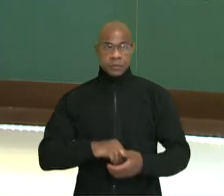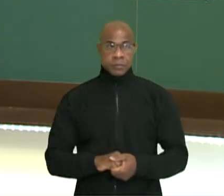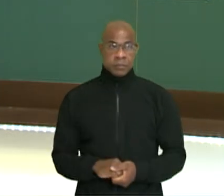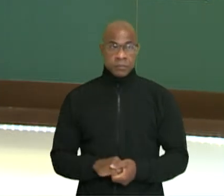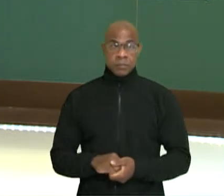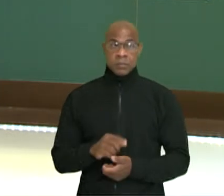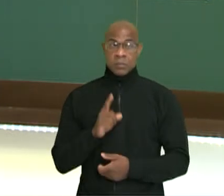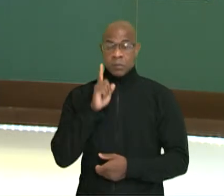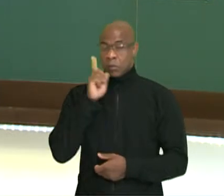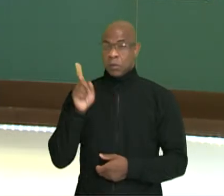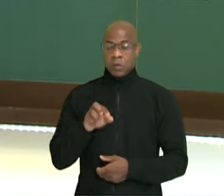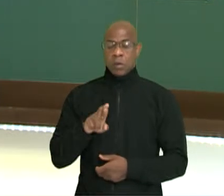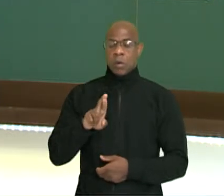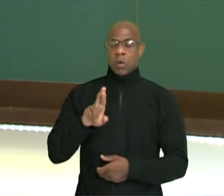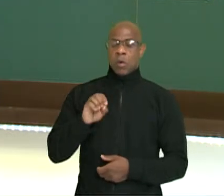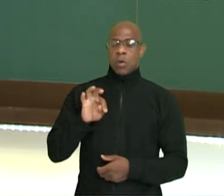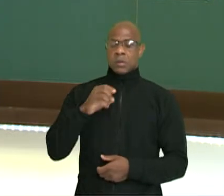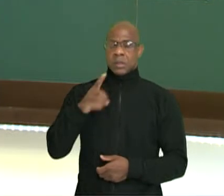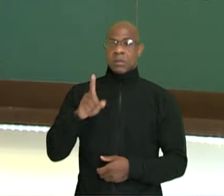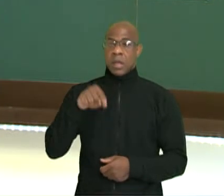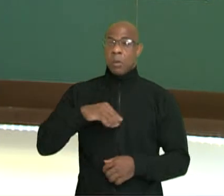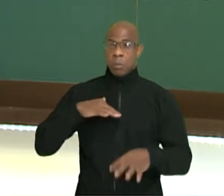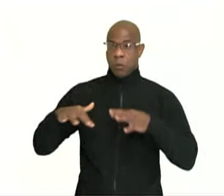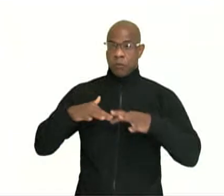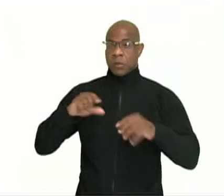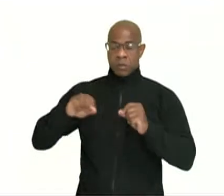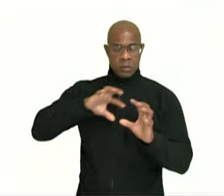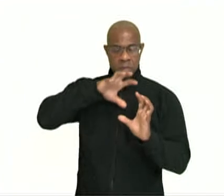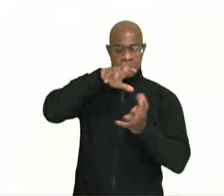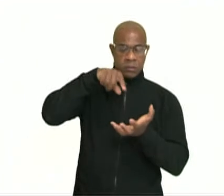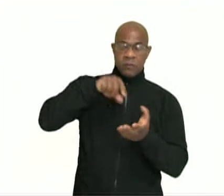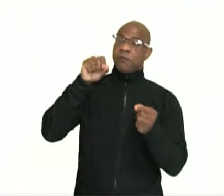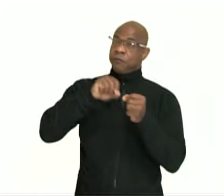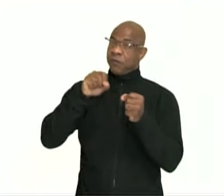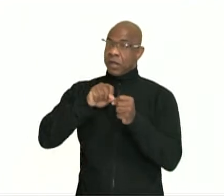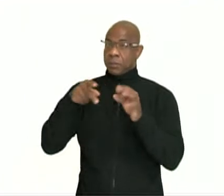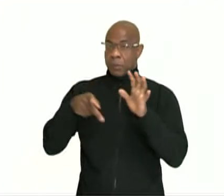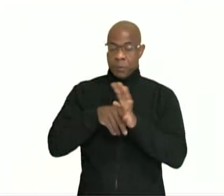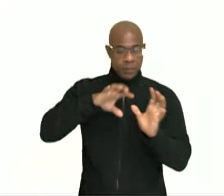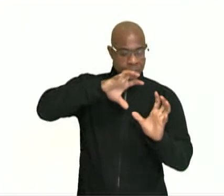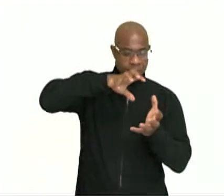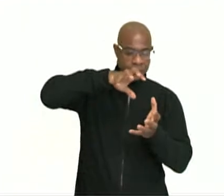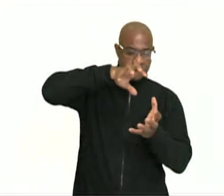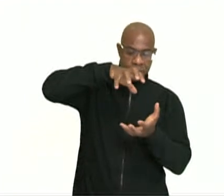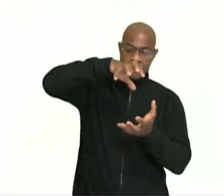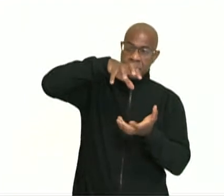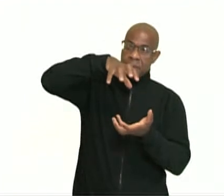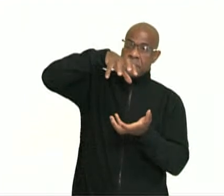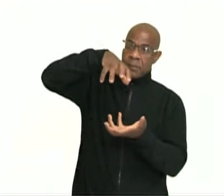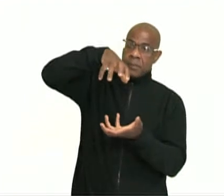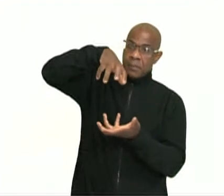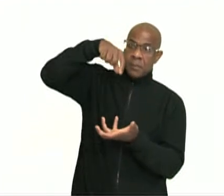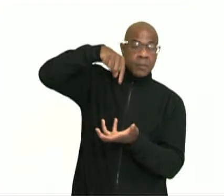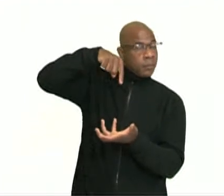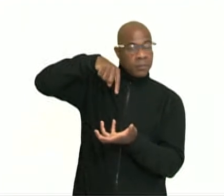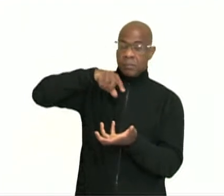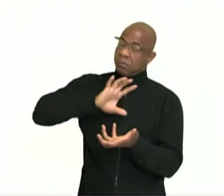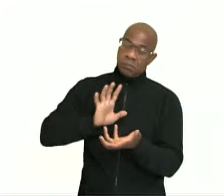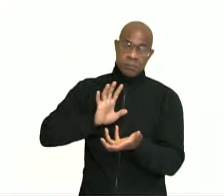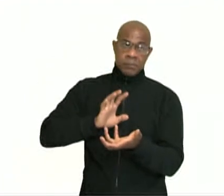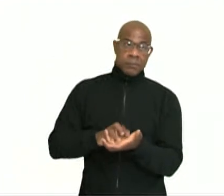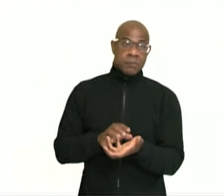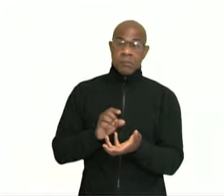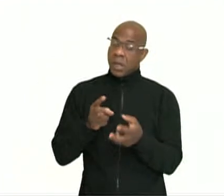ó. Rotação é o movimento de que a Terra faz girando em torno de si mesma. E